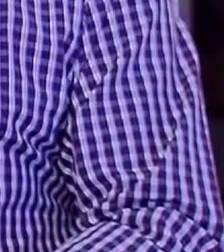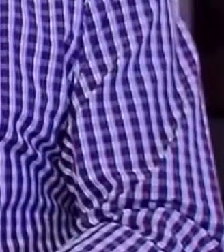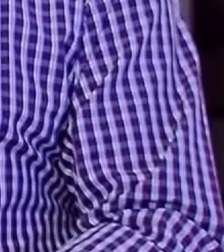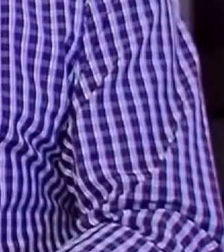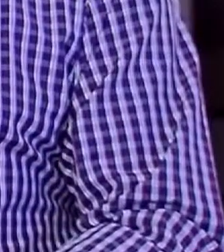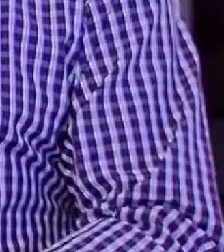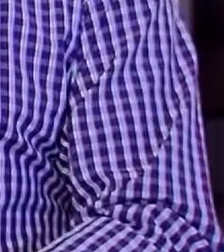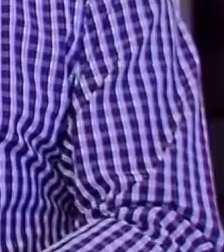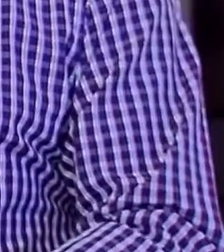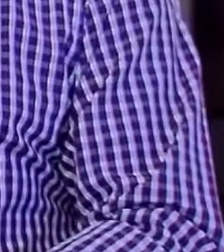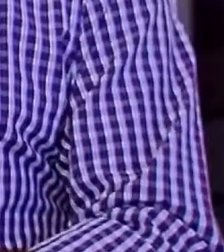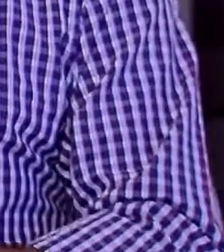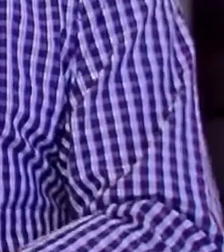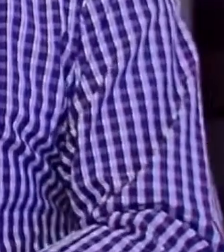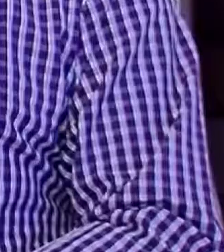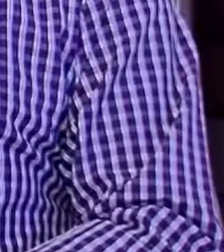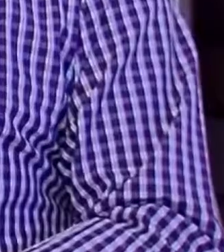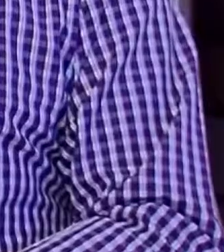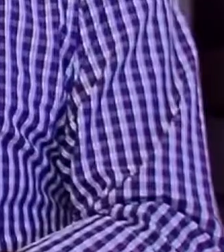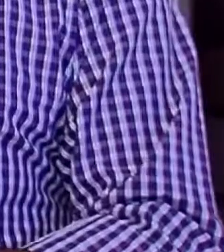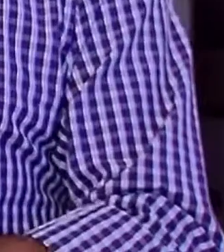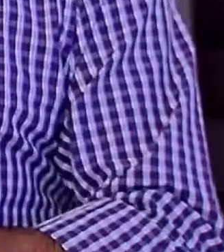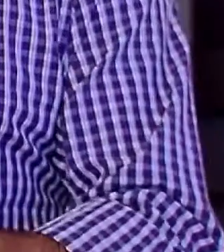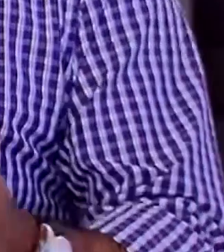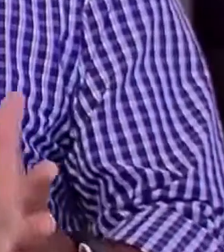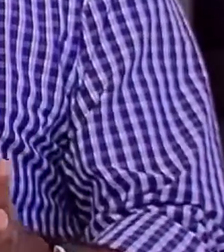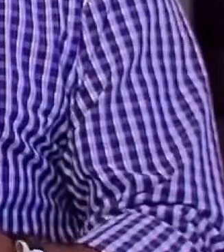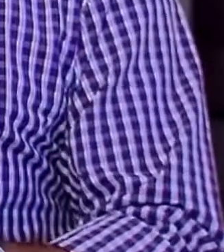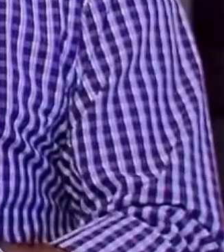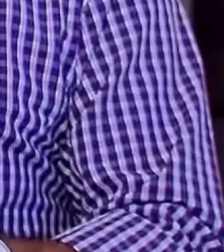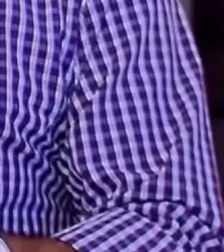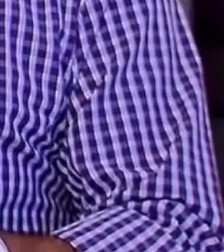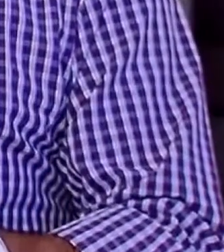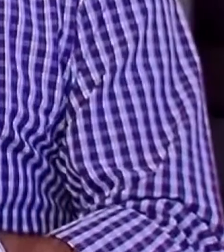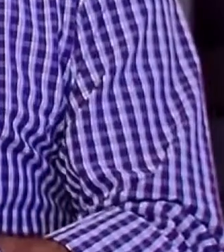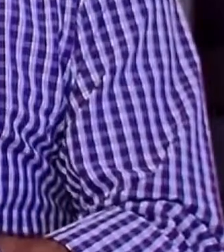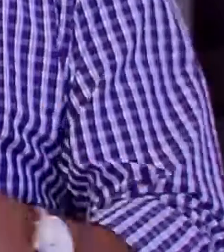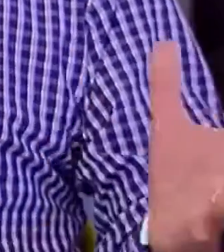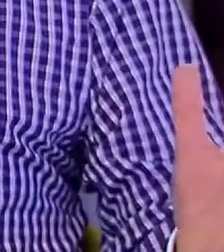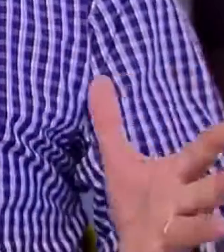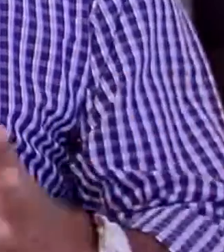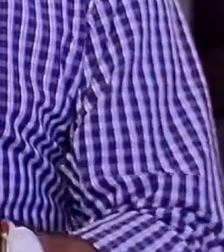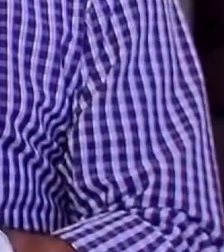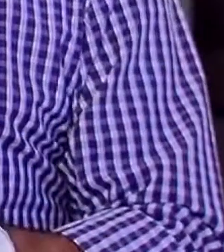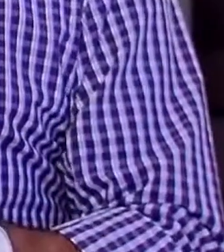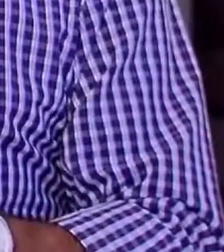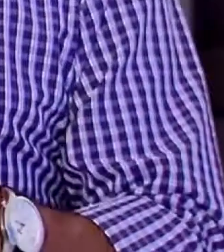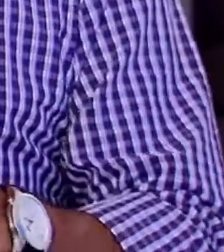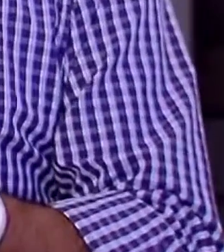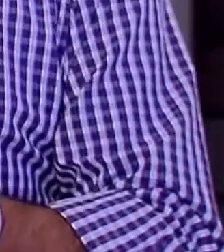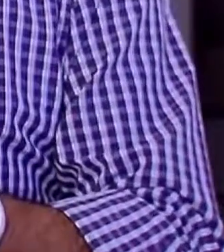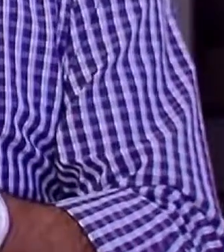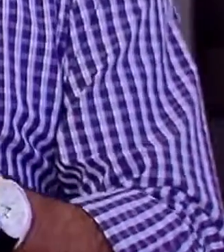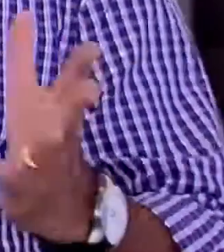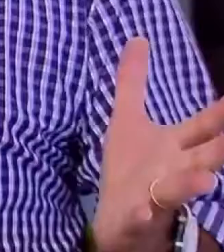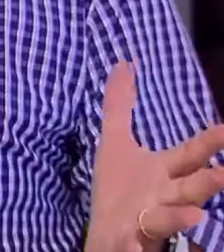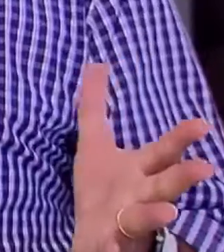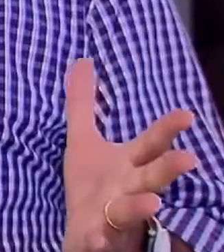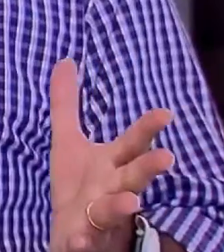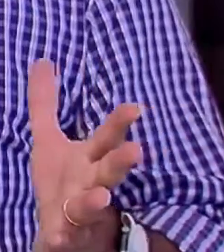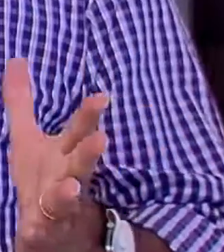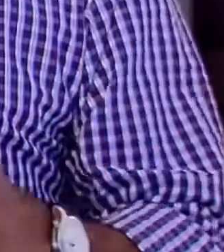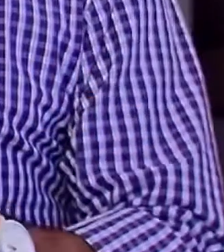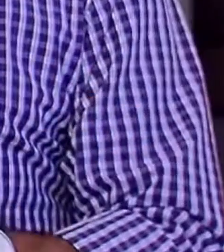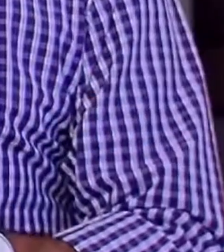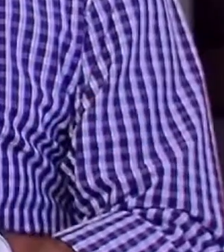no cheque especial têm que saber que tem que sair. Aquilo é um eventual, é uma urgência, é uma coisa que não é